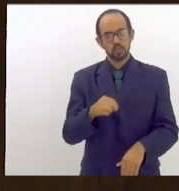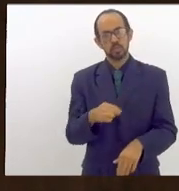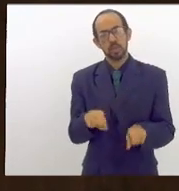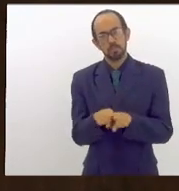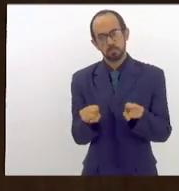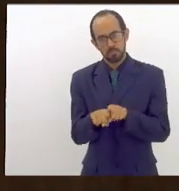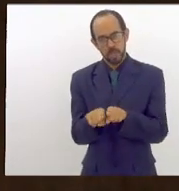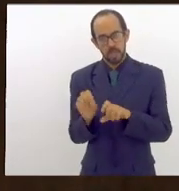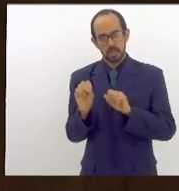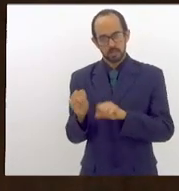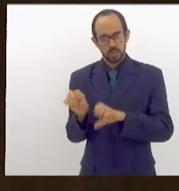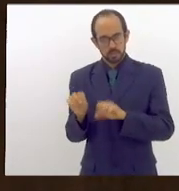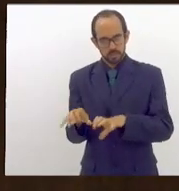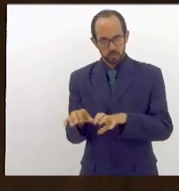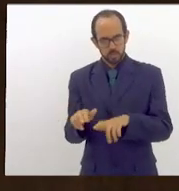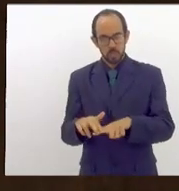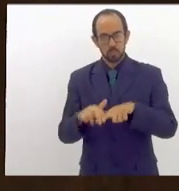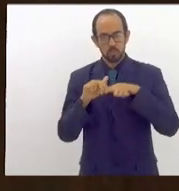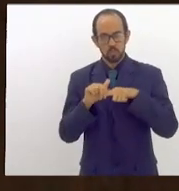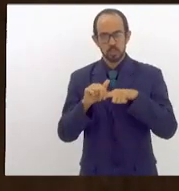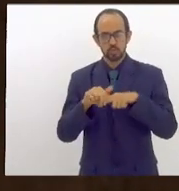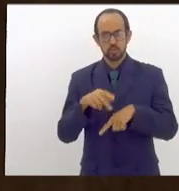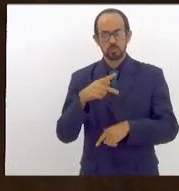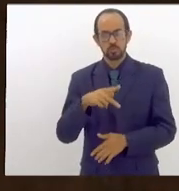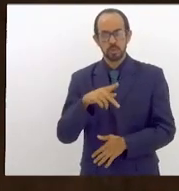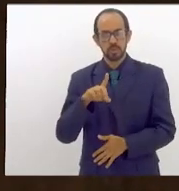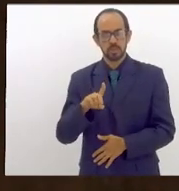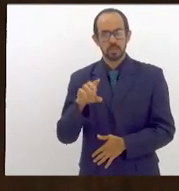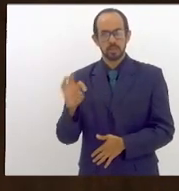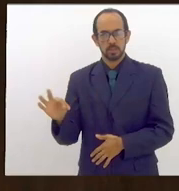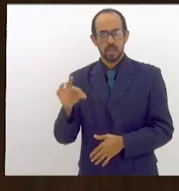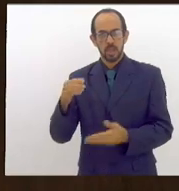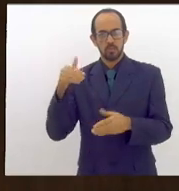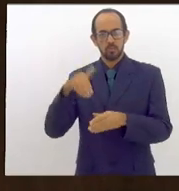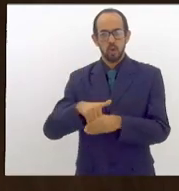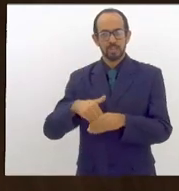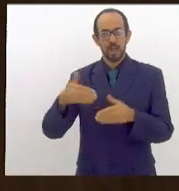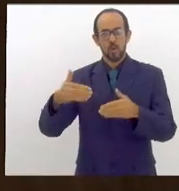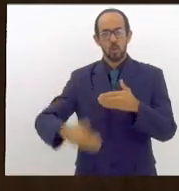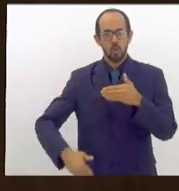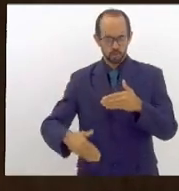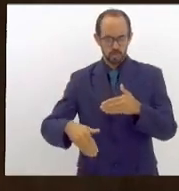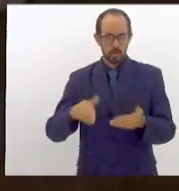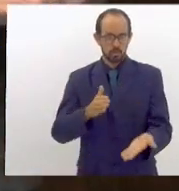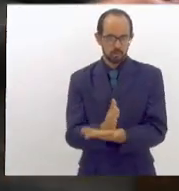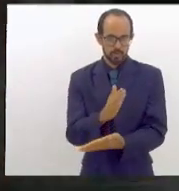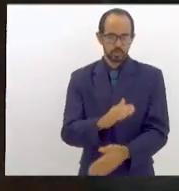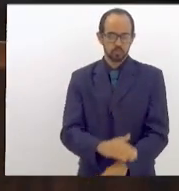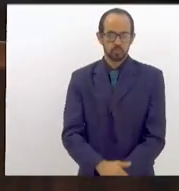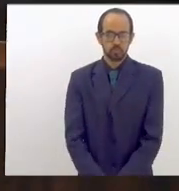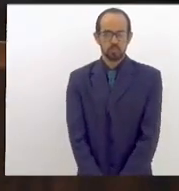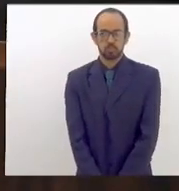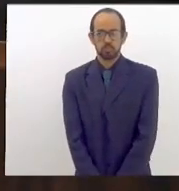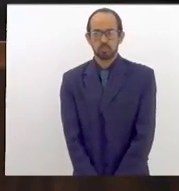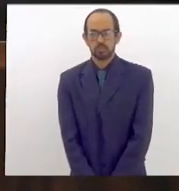por essas considerações o PDT encaminho voto contrário a aprovação das fotos